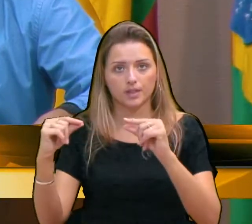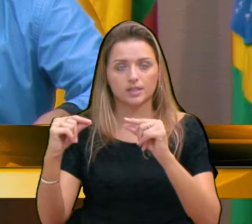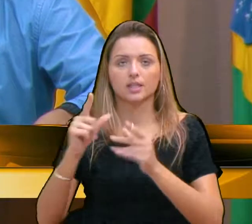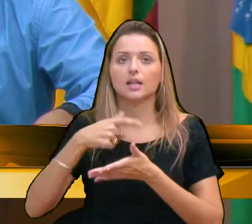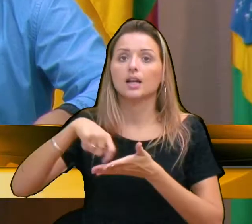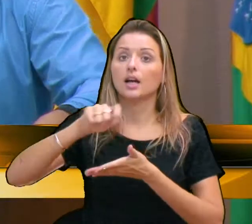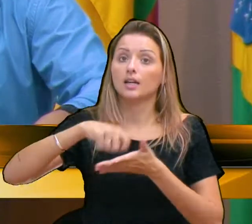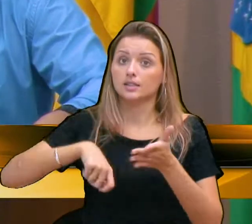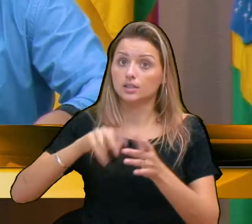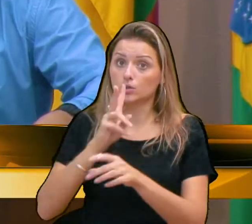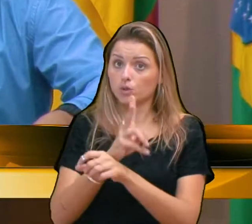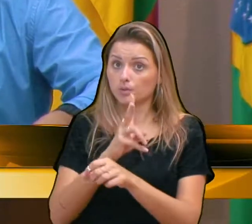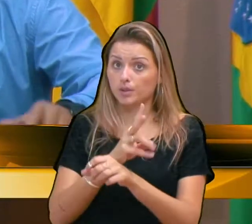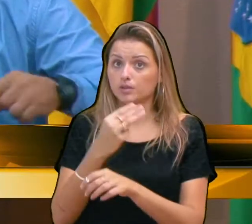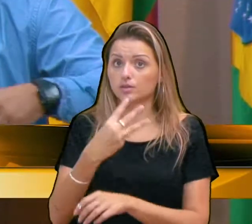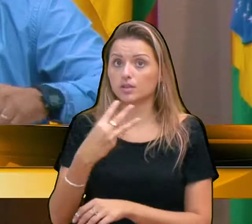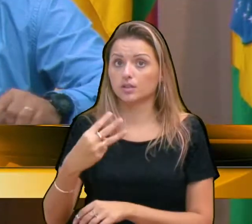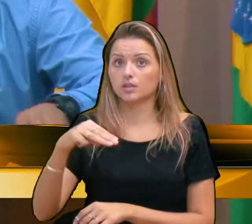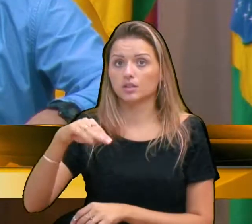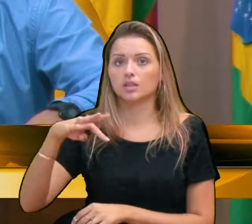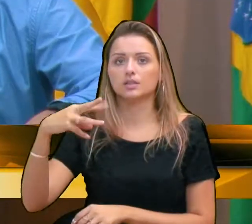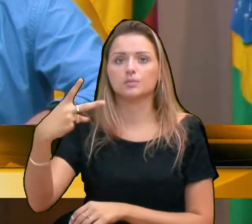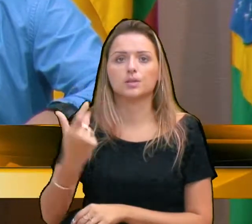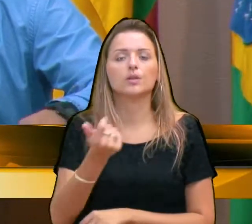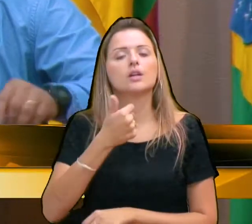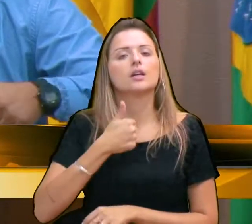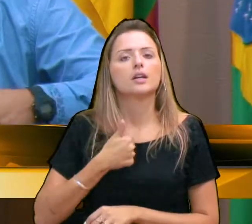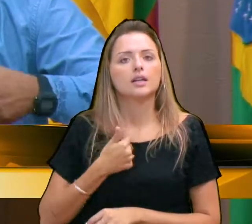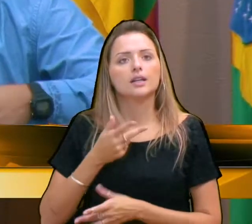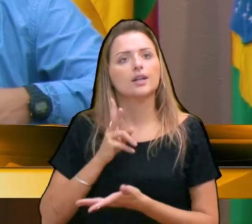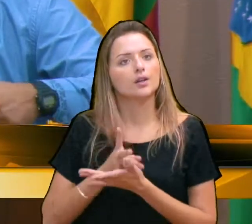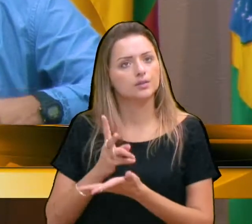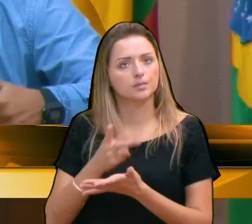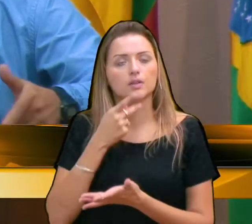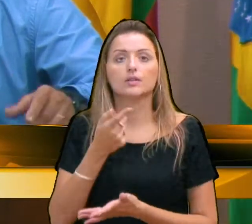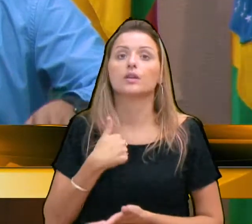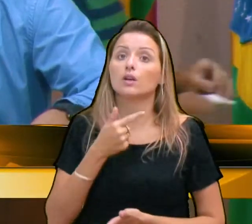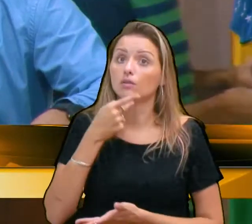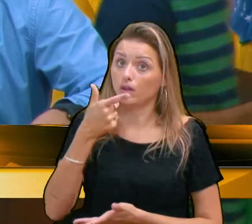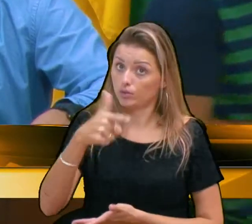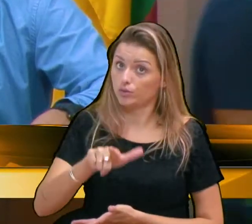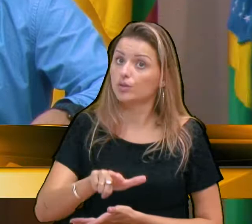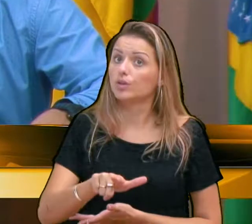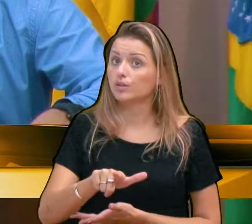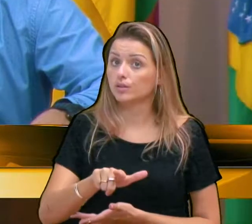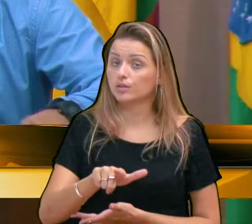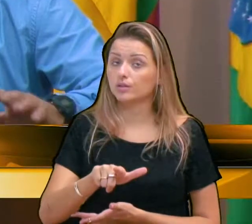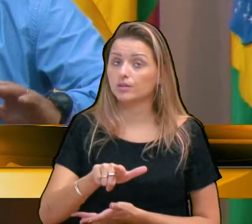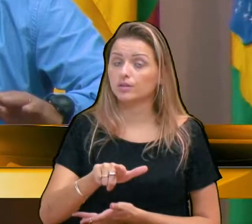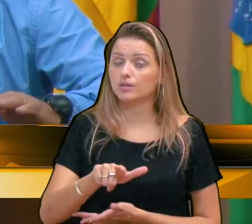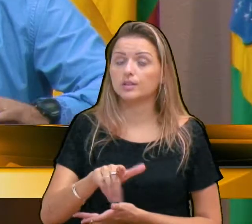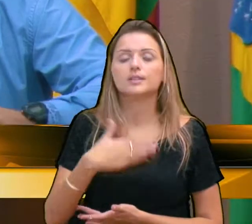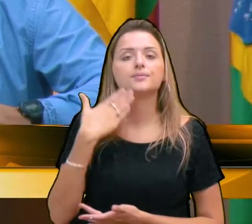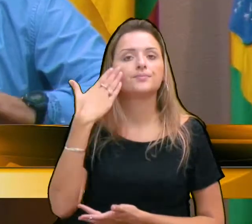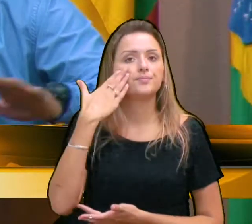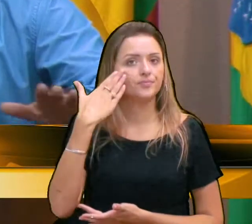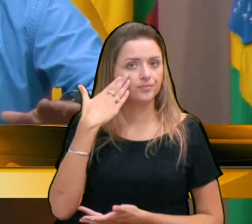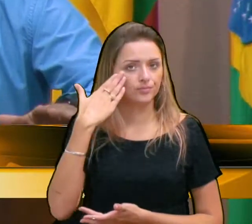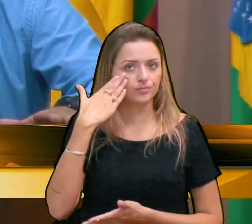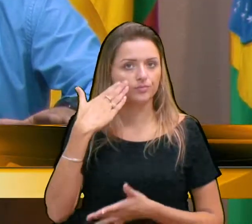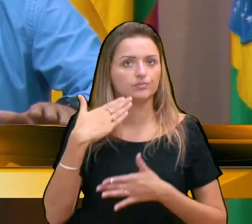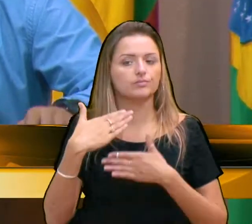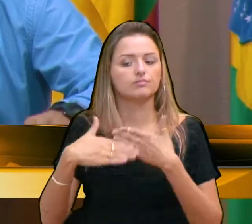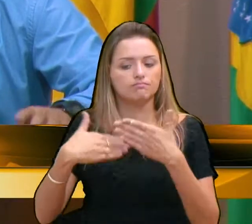o empréstimo de 33 milhões e eu vinha falando aqui e venho, volta novamente. A gente sabe que é um